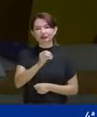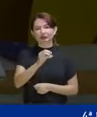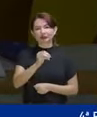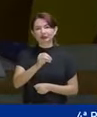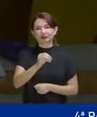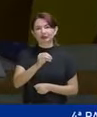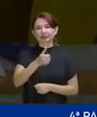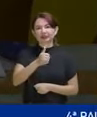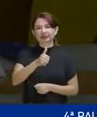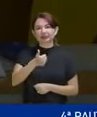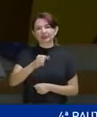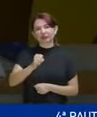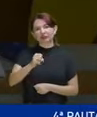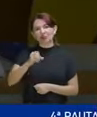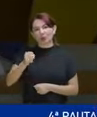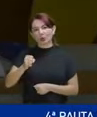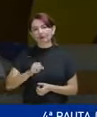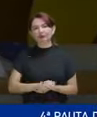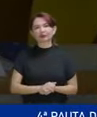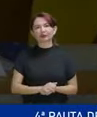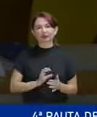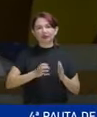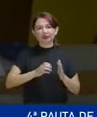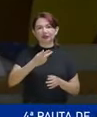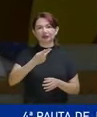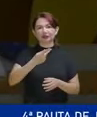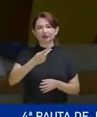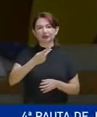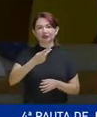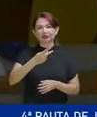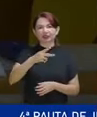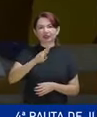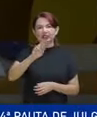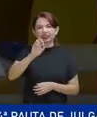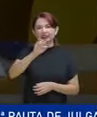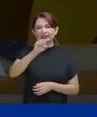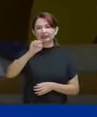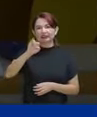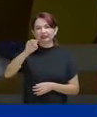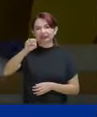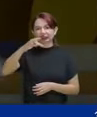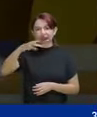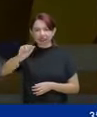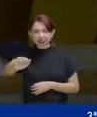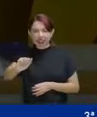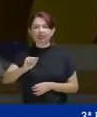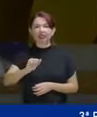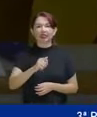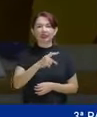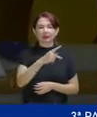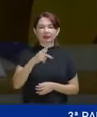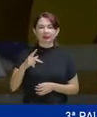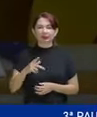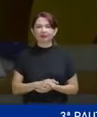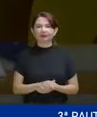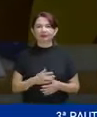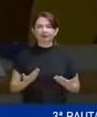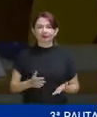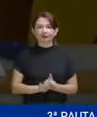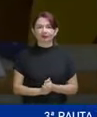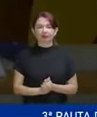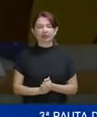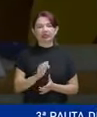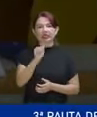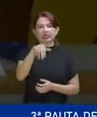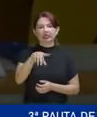Número 3 é do progressista, o interessado é do progressistas, o PP, e André